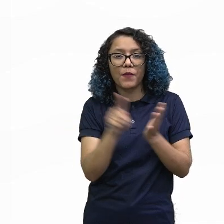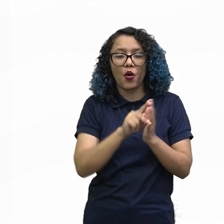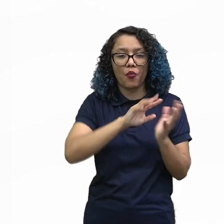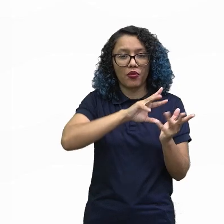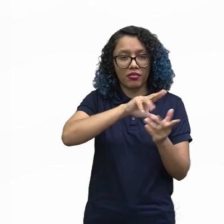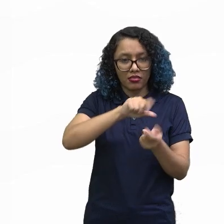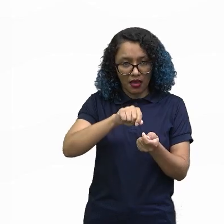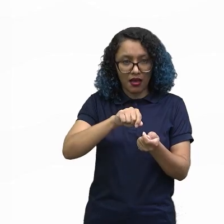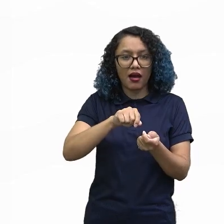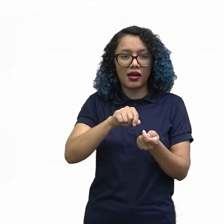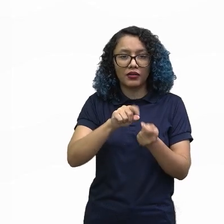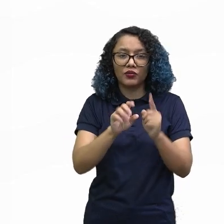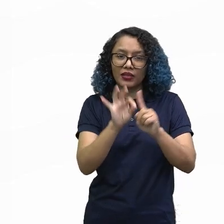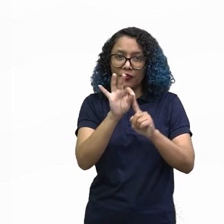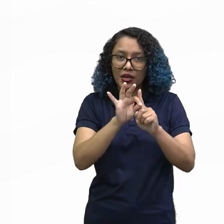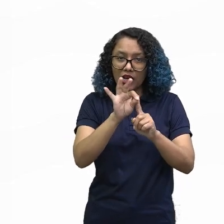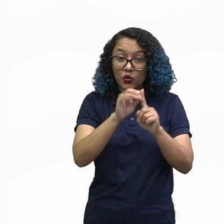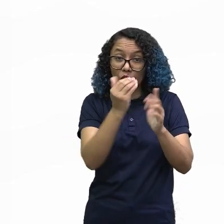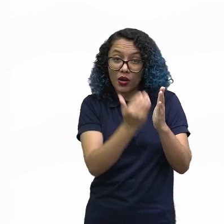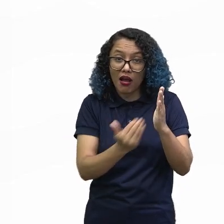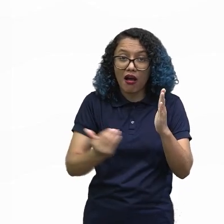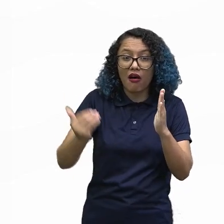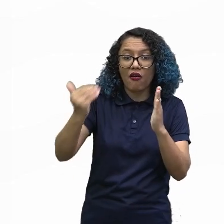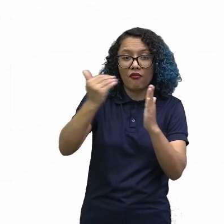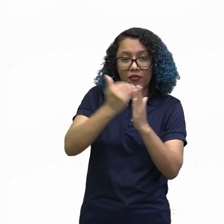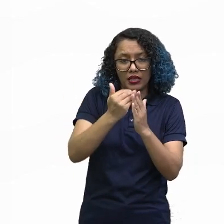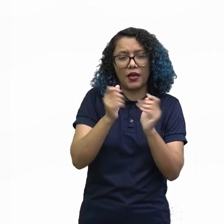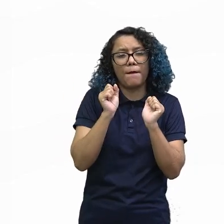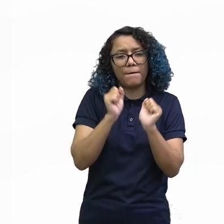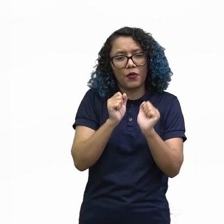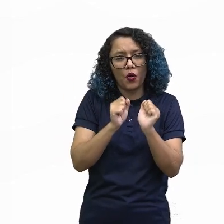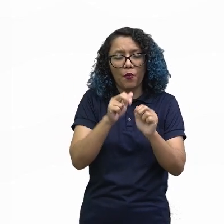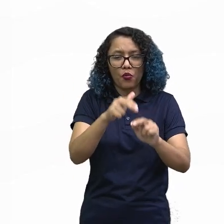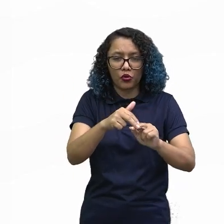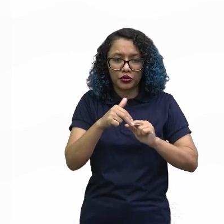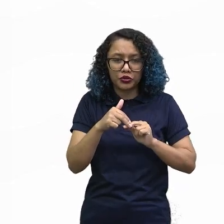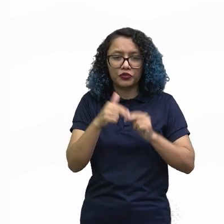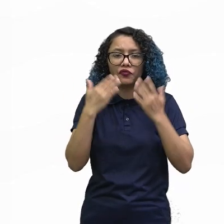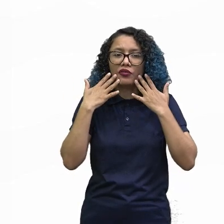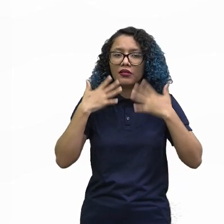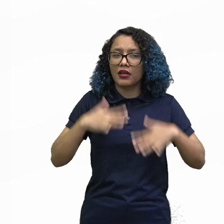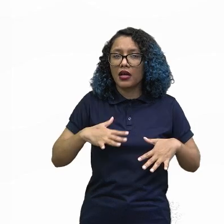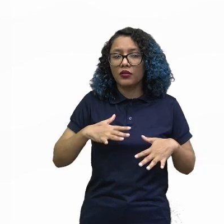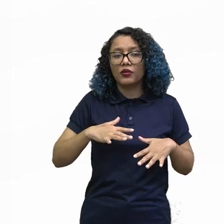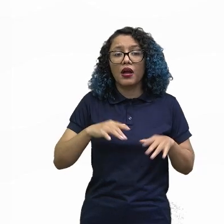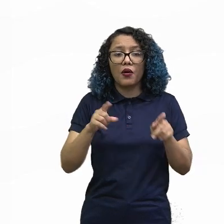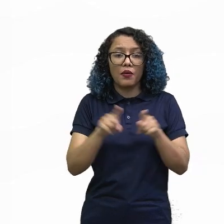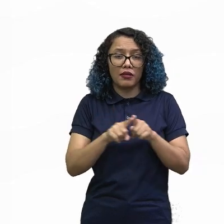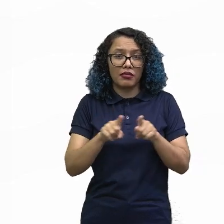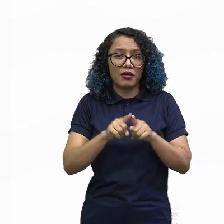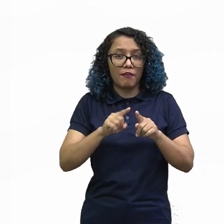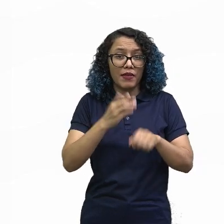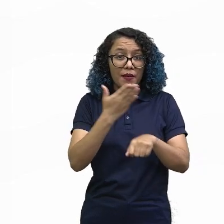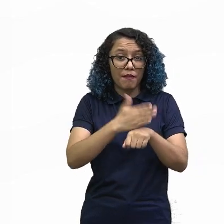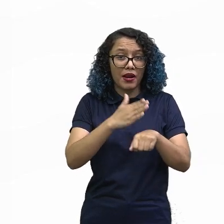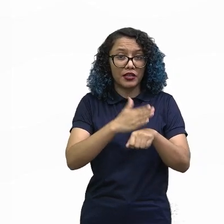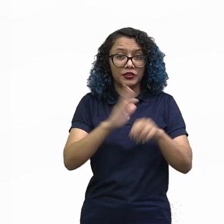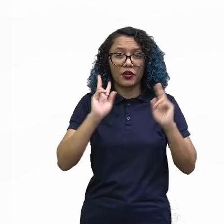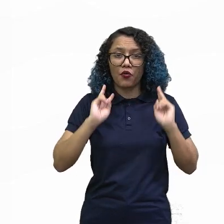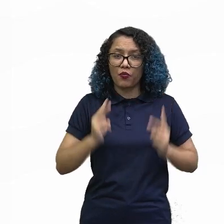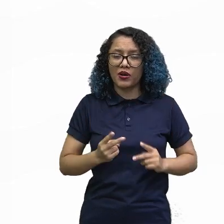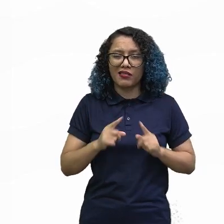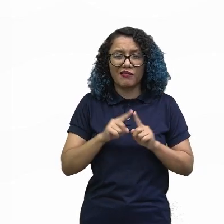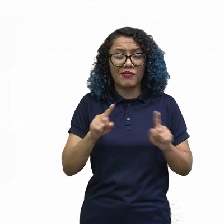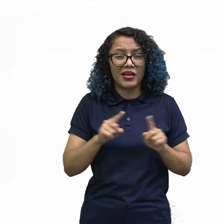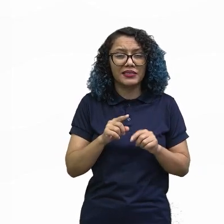pode ser consequência de causas naturais e atividades humanas, mas principalmente,